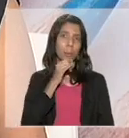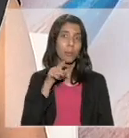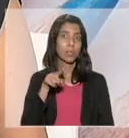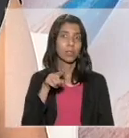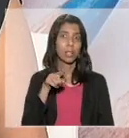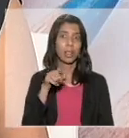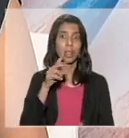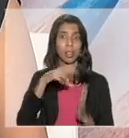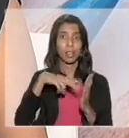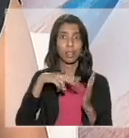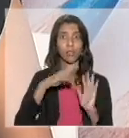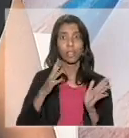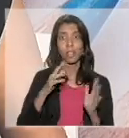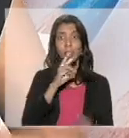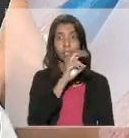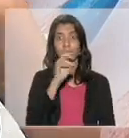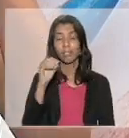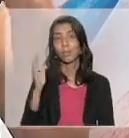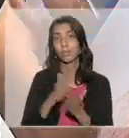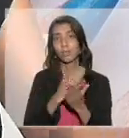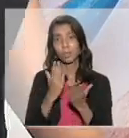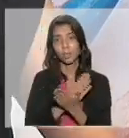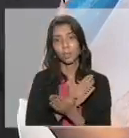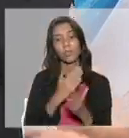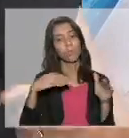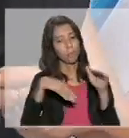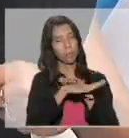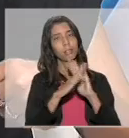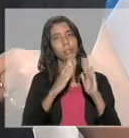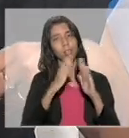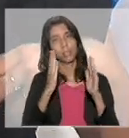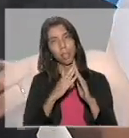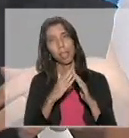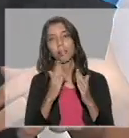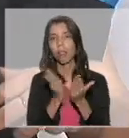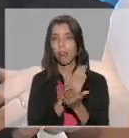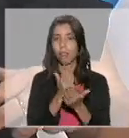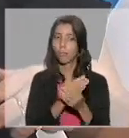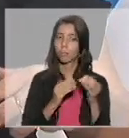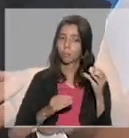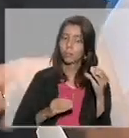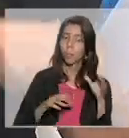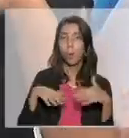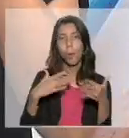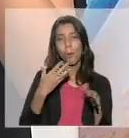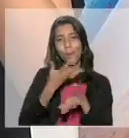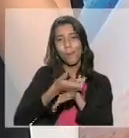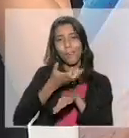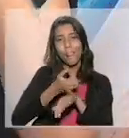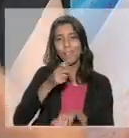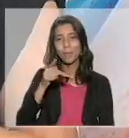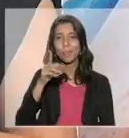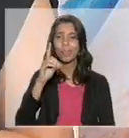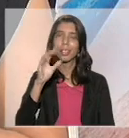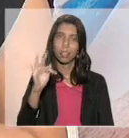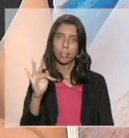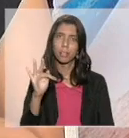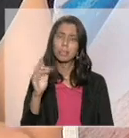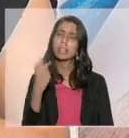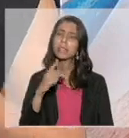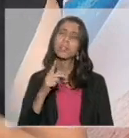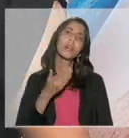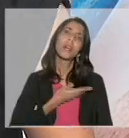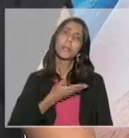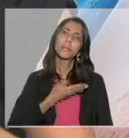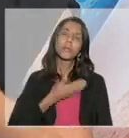você é uma pessoa que tem 500 livros em casa, entre livro físico, livros em PDF, enfim.